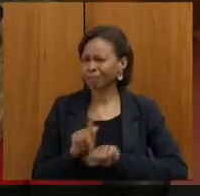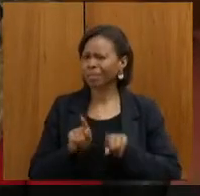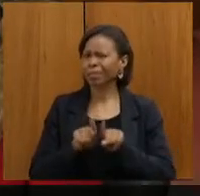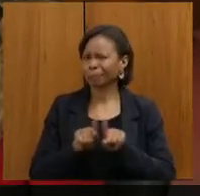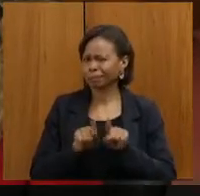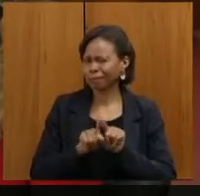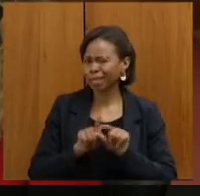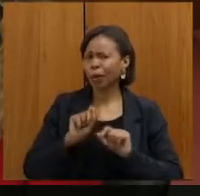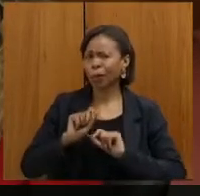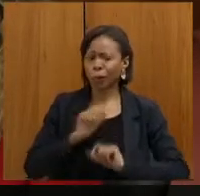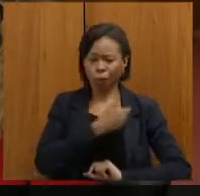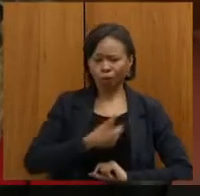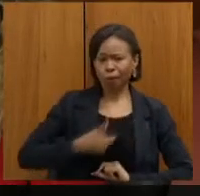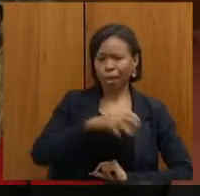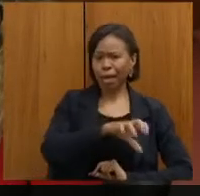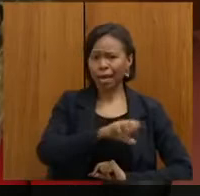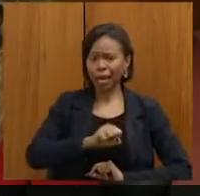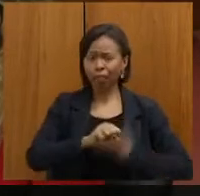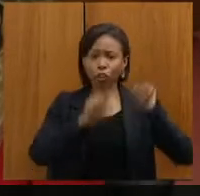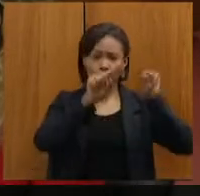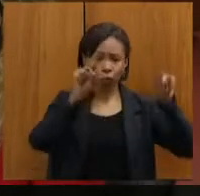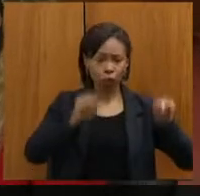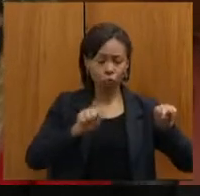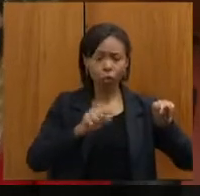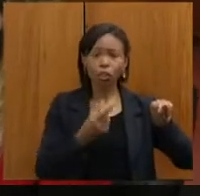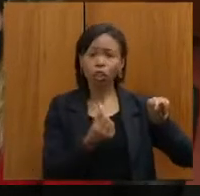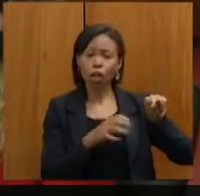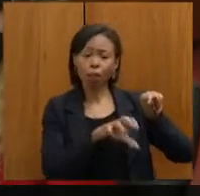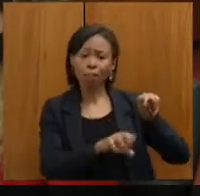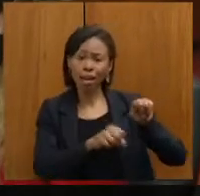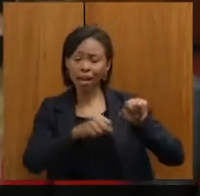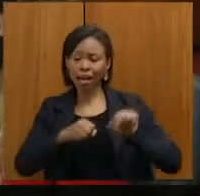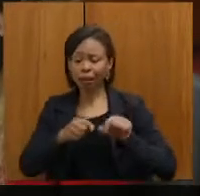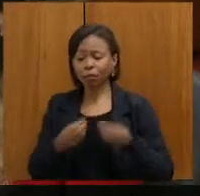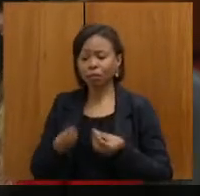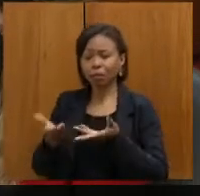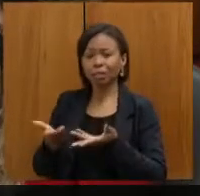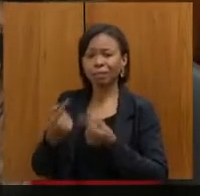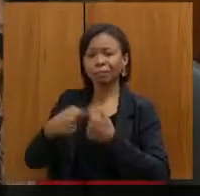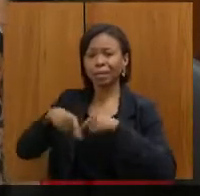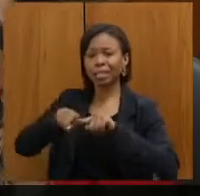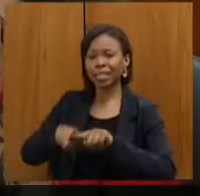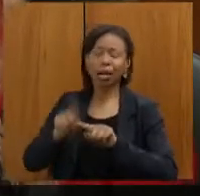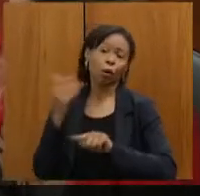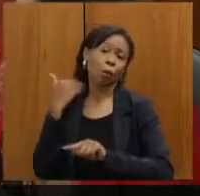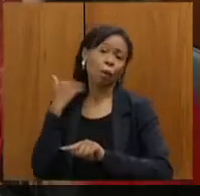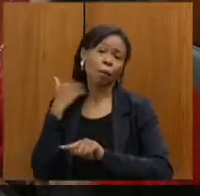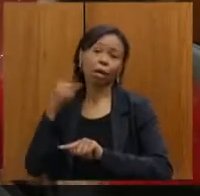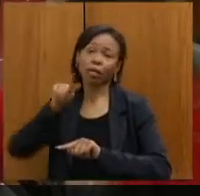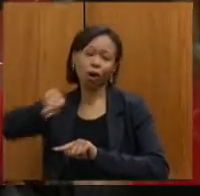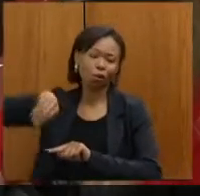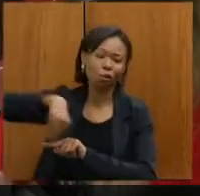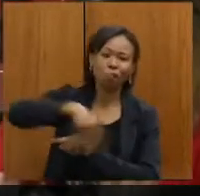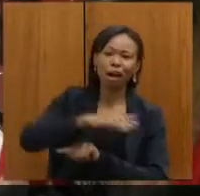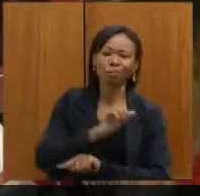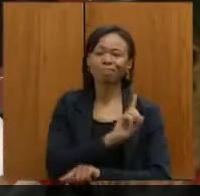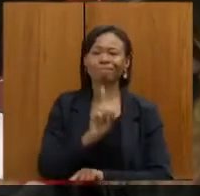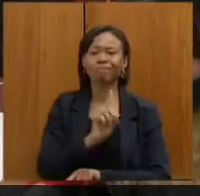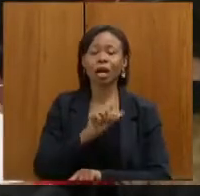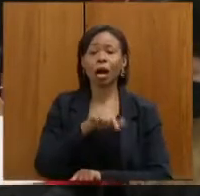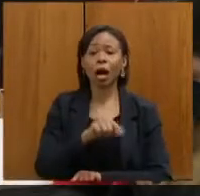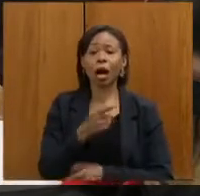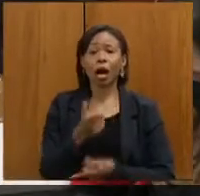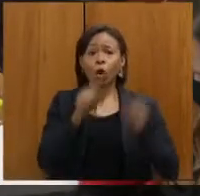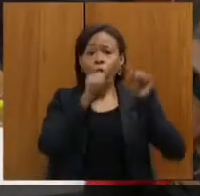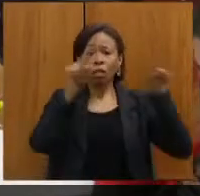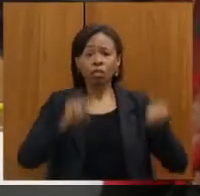pagar os bancos As instituições bancárias que emprestaram de verão servidores não repassava dinheiro do Servidor ficava sujo com ficava